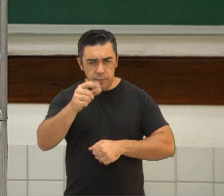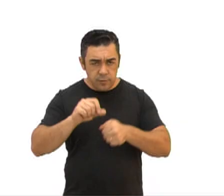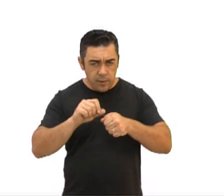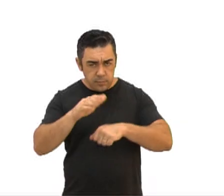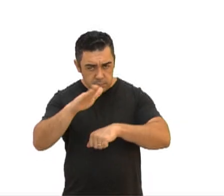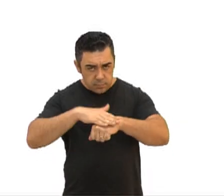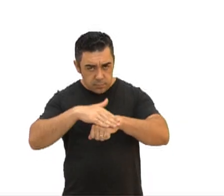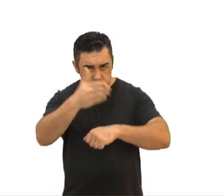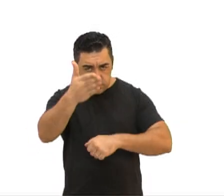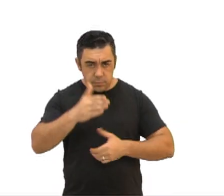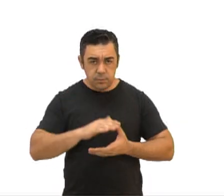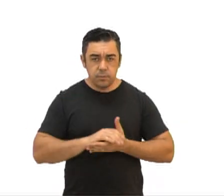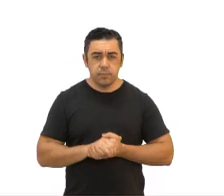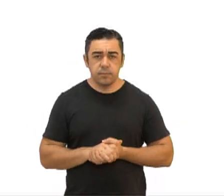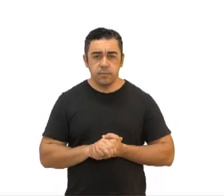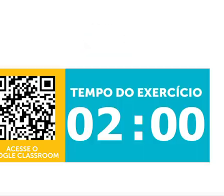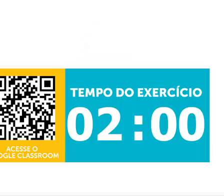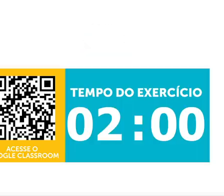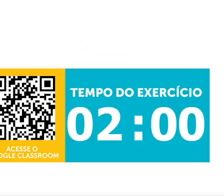aí.